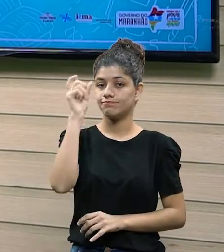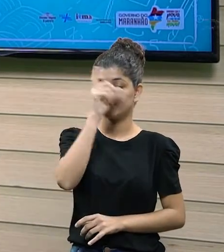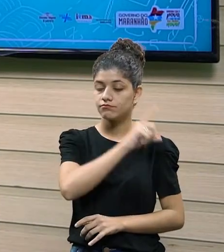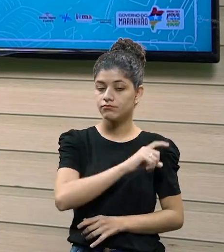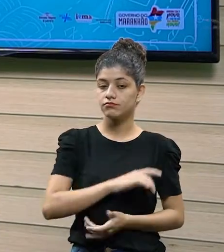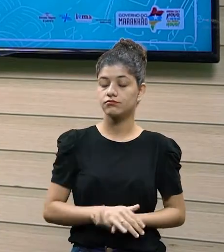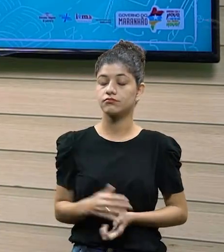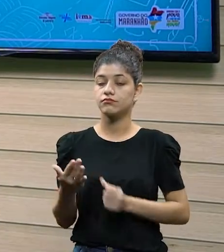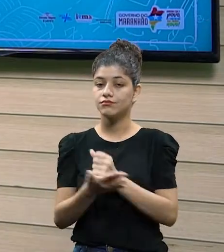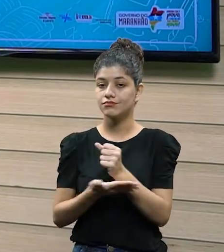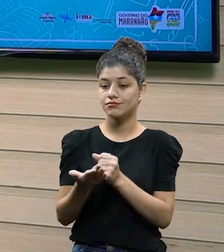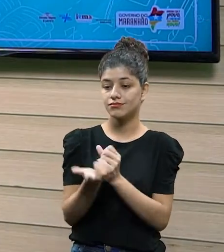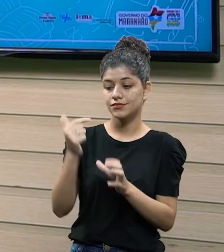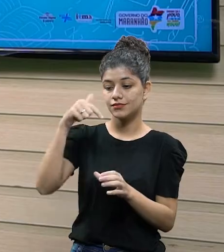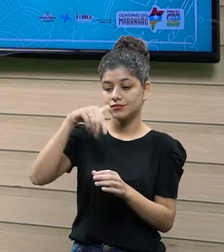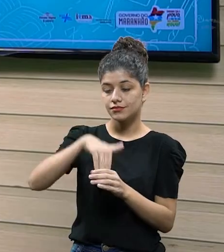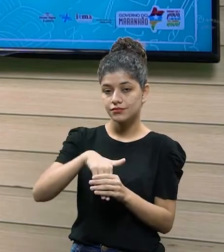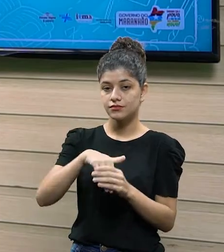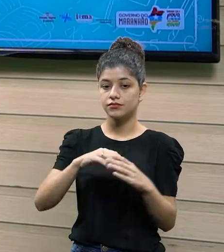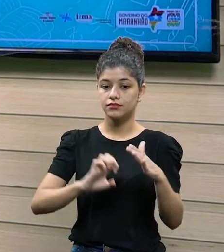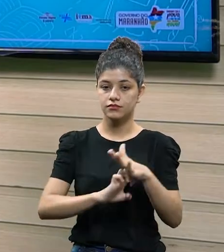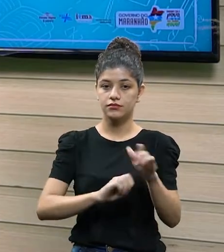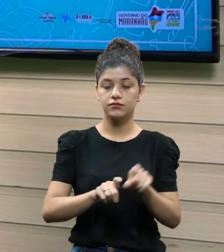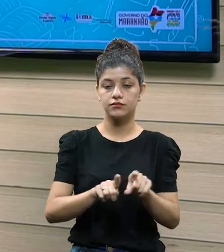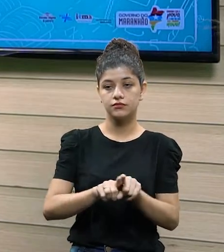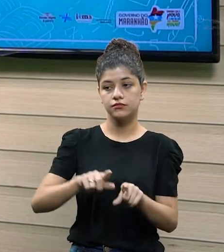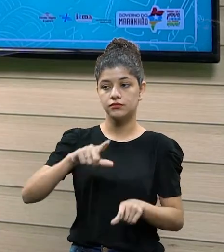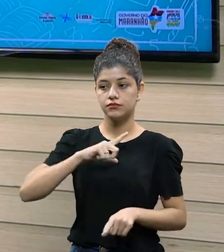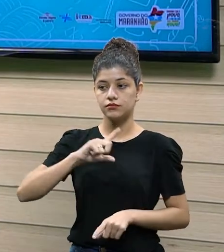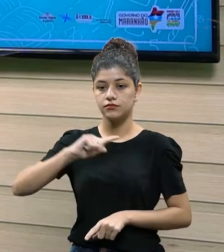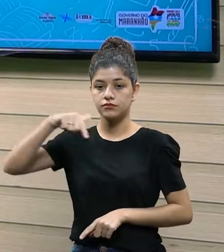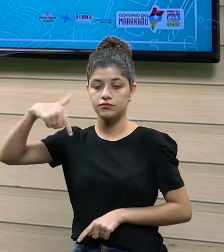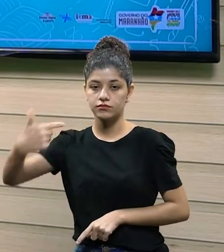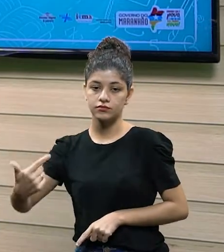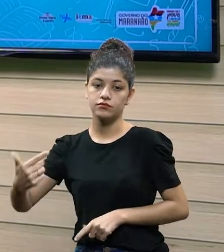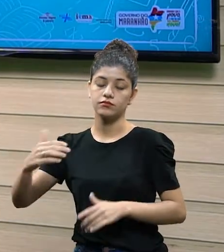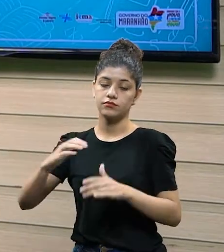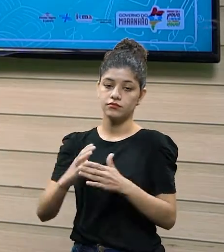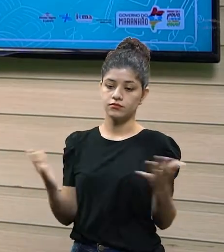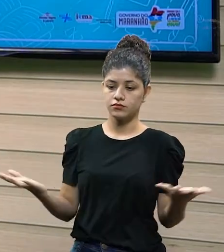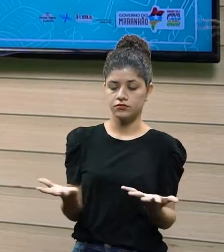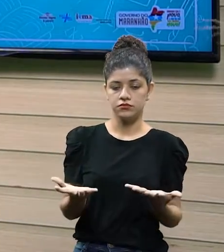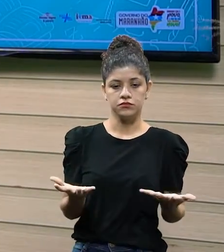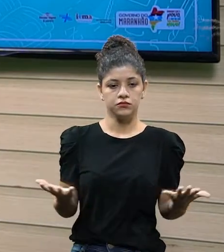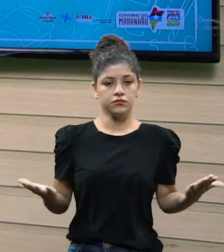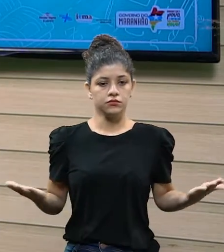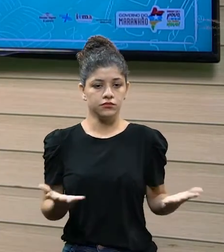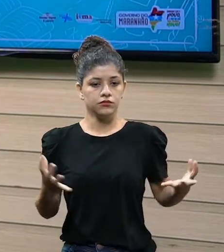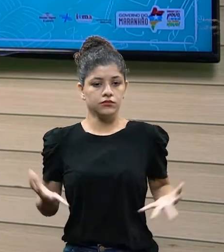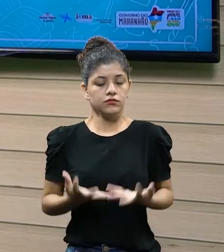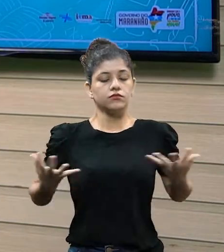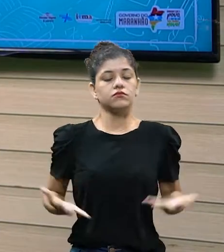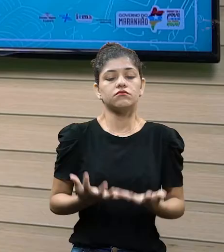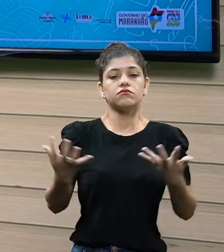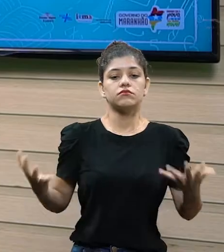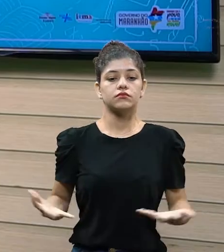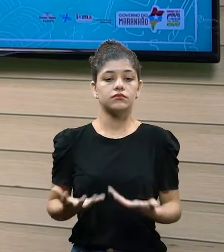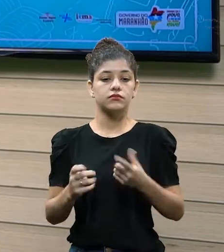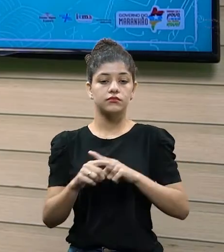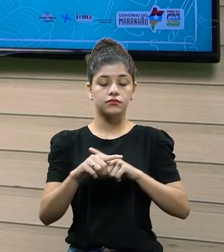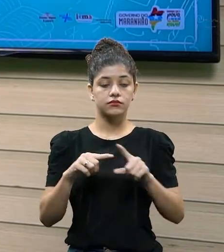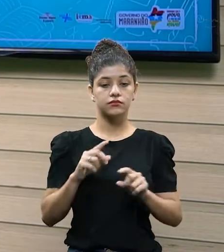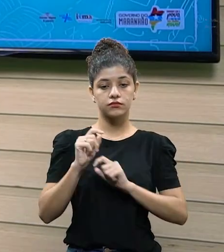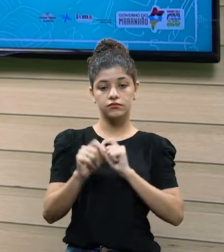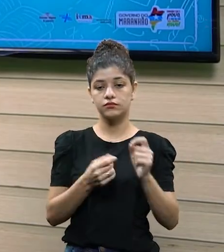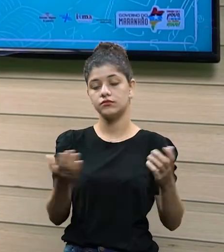necessidades dentro das empresas, eu tenho necessidades fora. Vamos lá, hoje eu estou altamente motivado. Para falar a verdade, normalmente eu estou muito motivado. Mas vamos supor